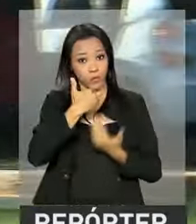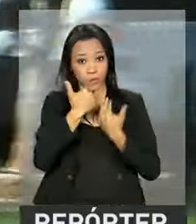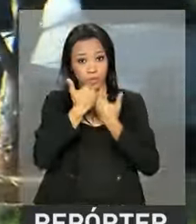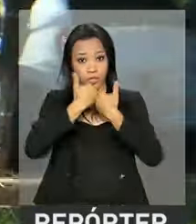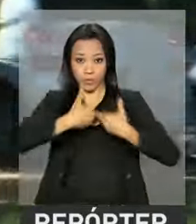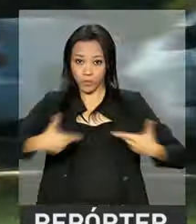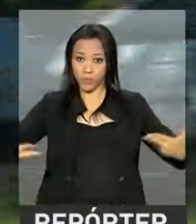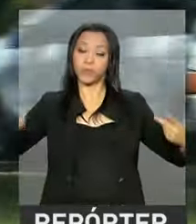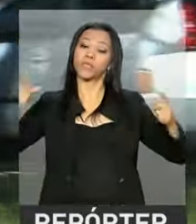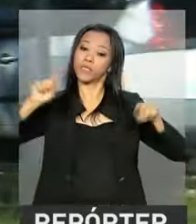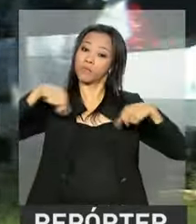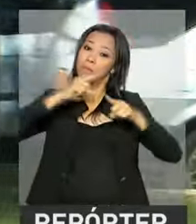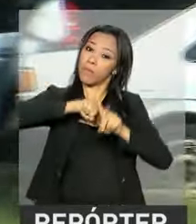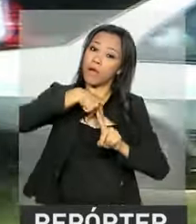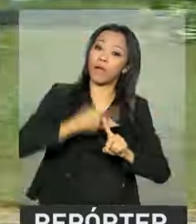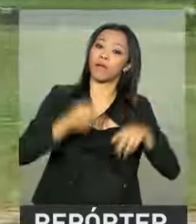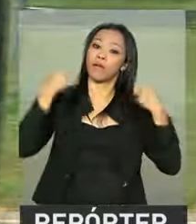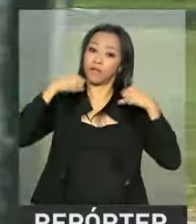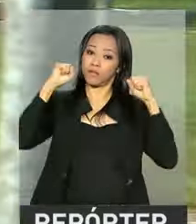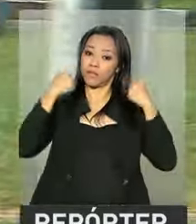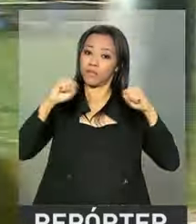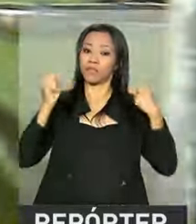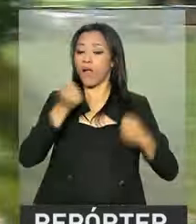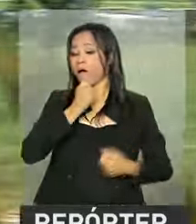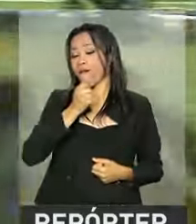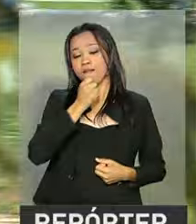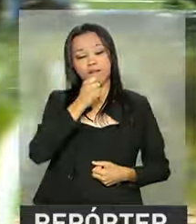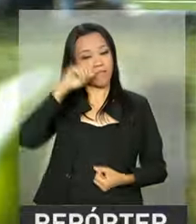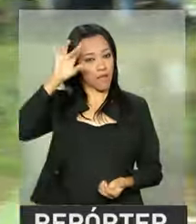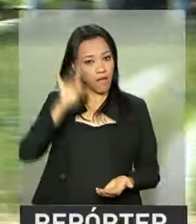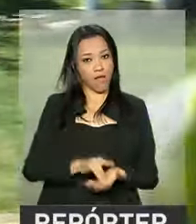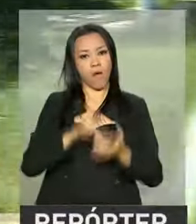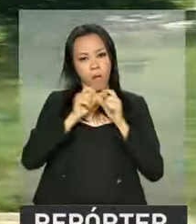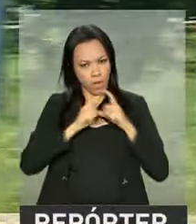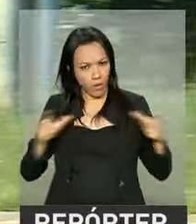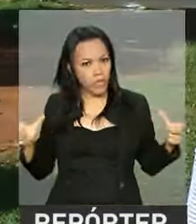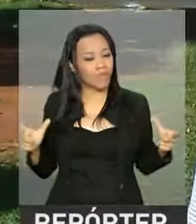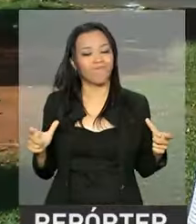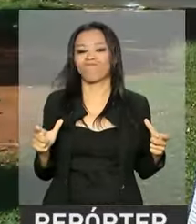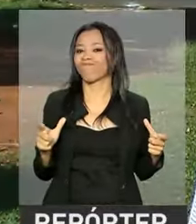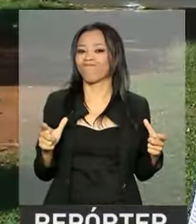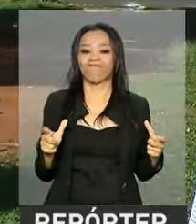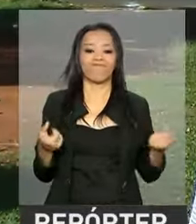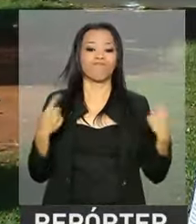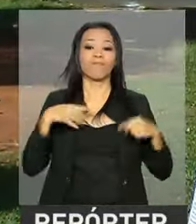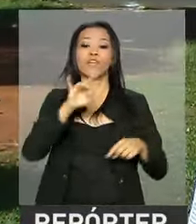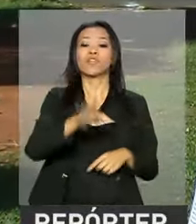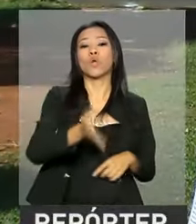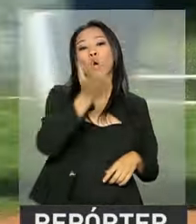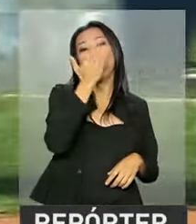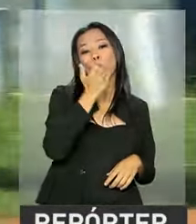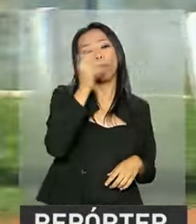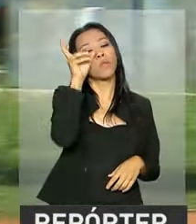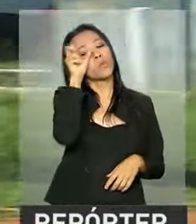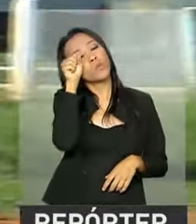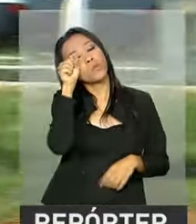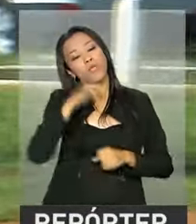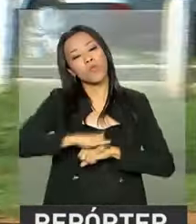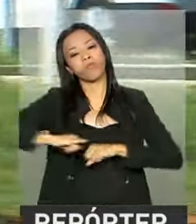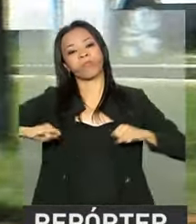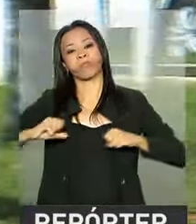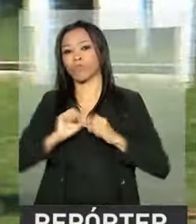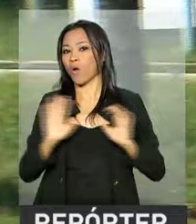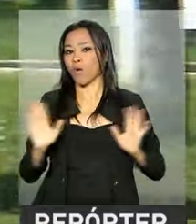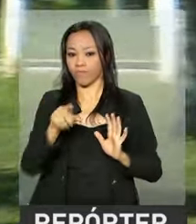e prática de exercícios físicos ainda não é uma realidade para todos. É só comer e dormir e engordar. Em 10 anos,